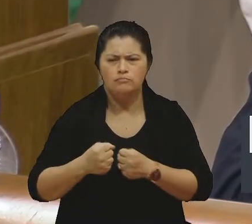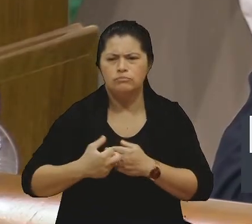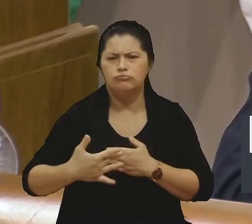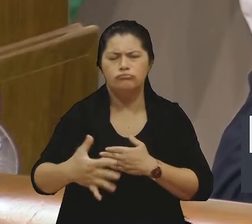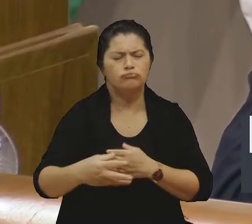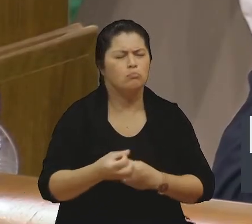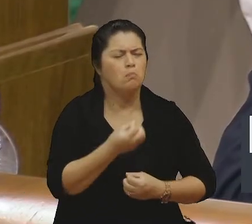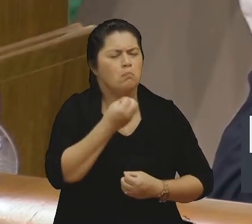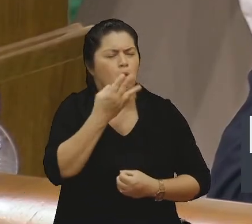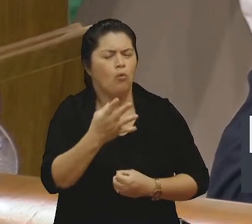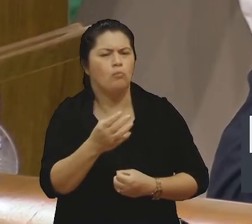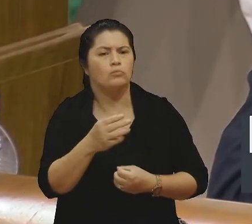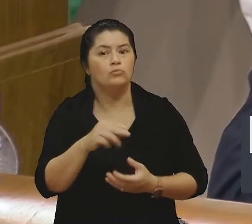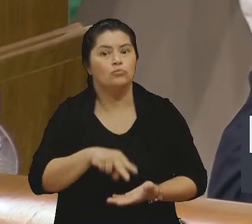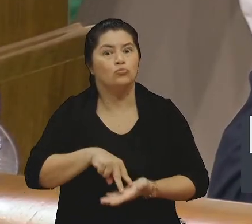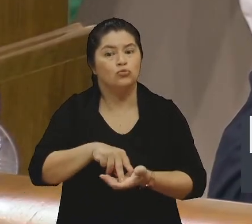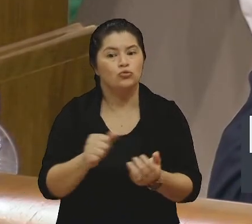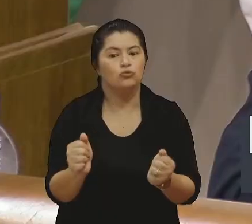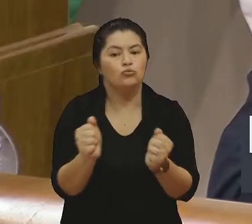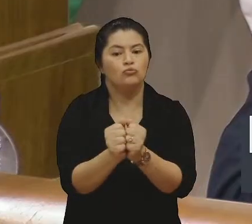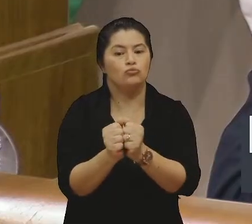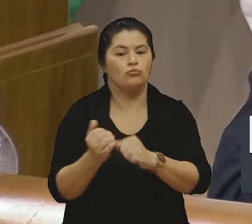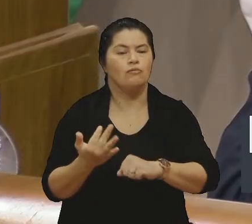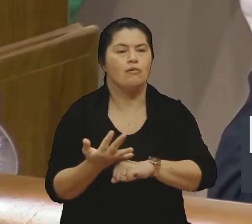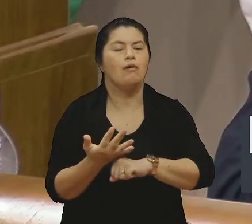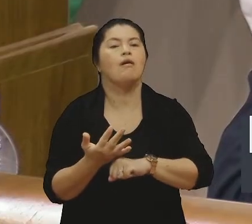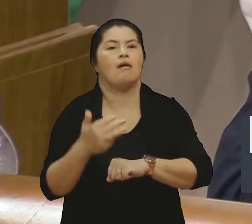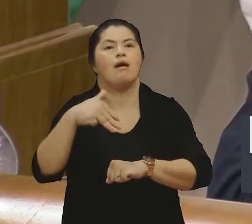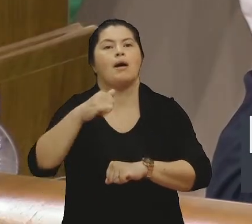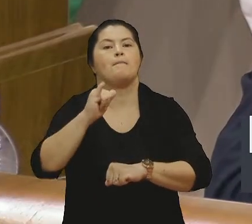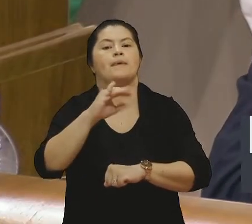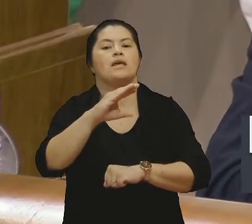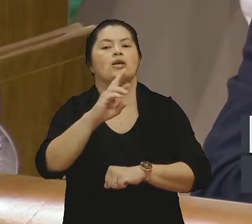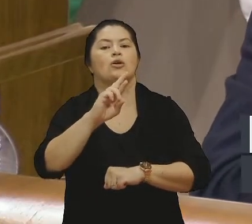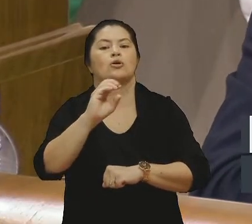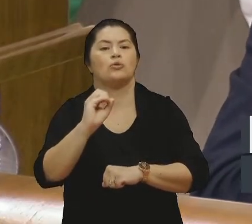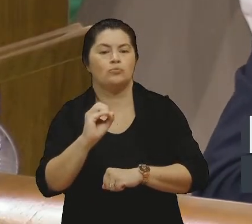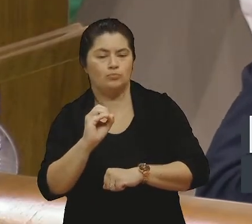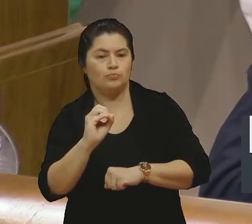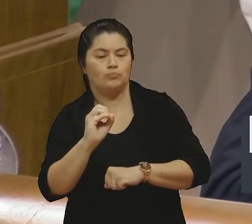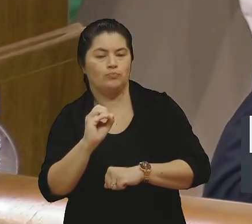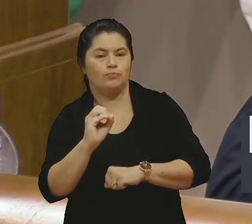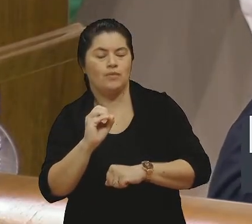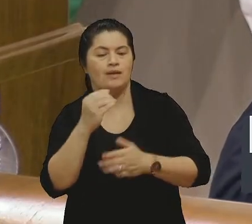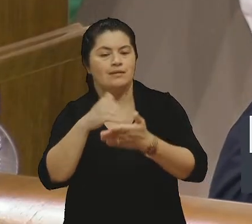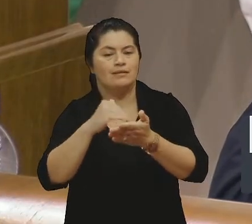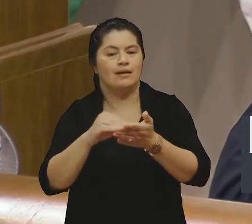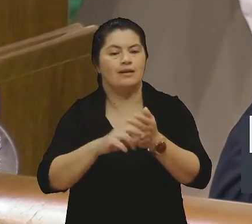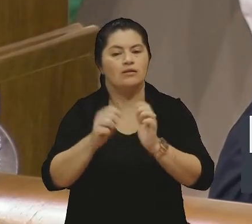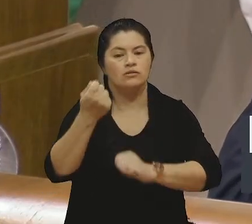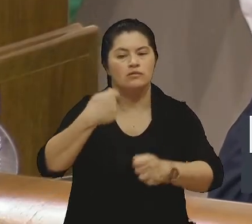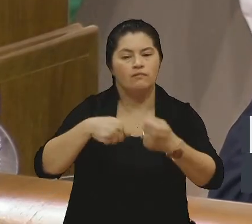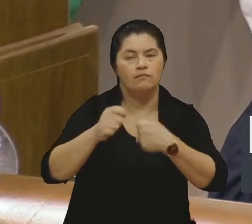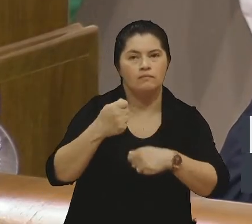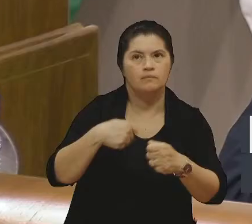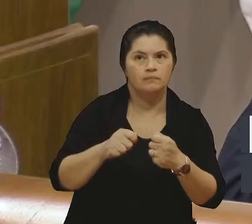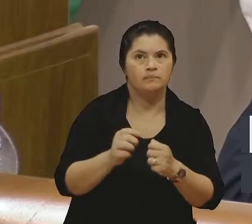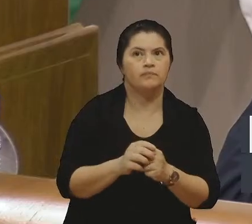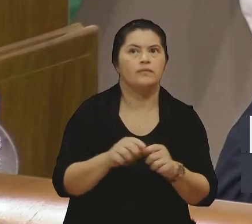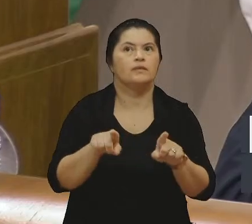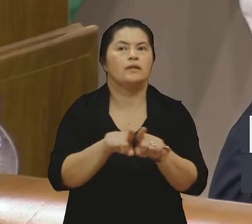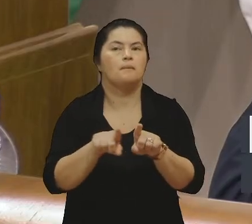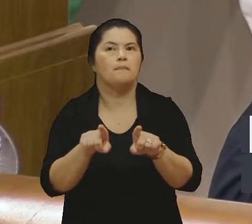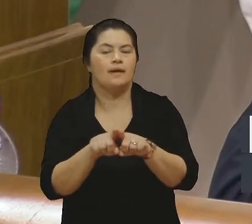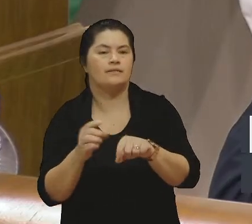Microempa. Tchepo, na Secretaria de Desenvolvimento. Luiz, na Sicredi Pioneira, nosso